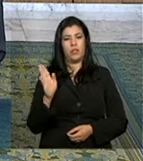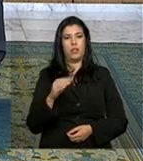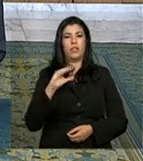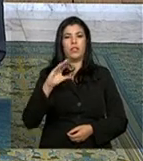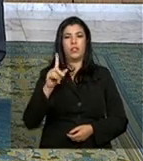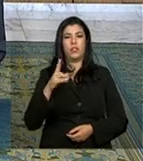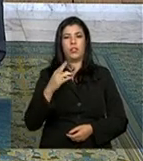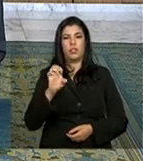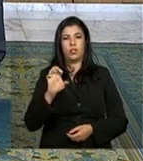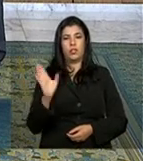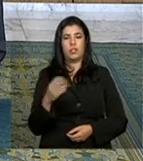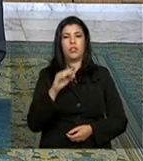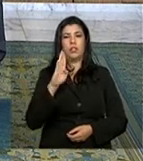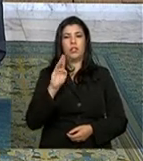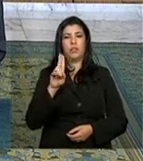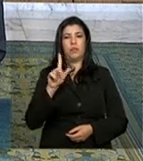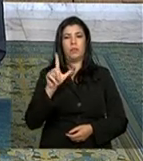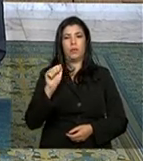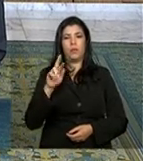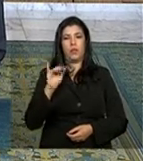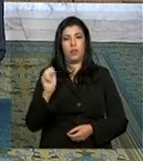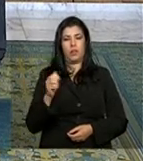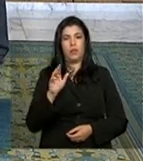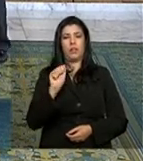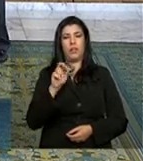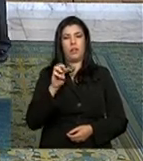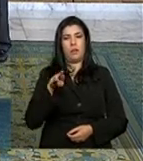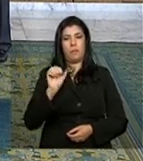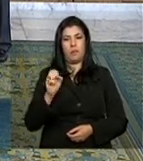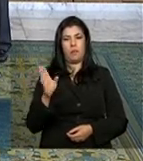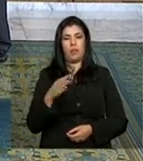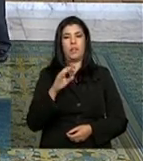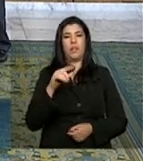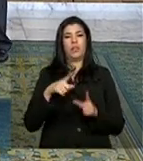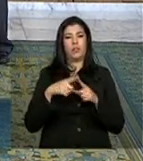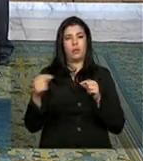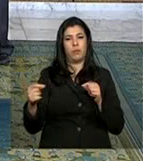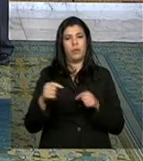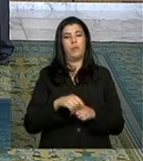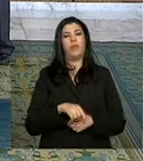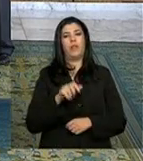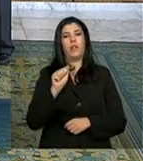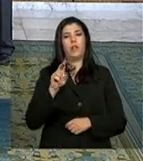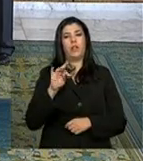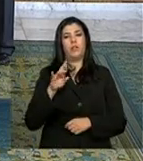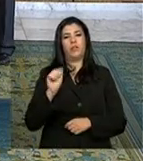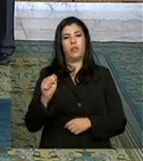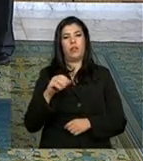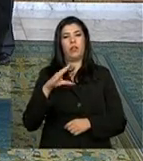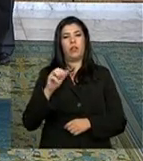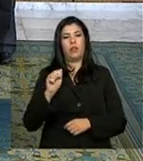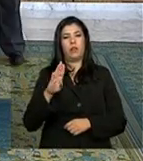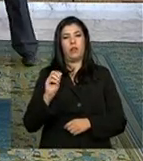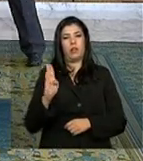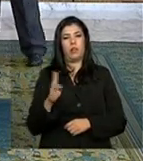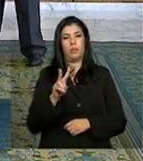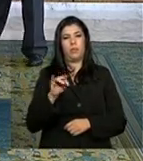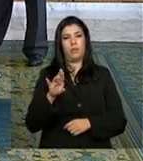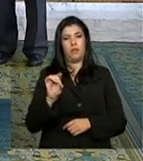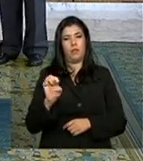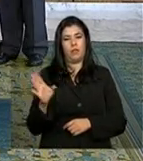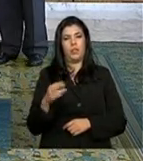Chile, Bulgária, Armênia, Etiópia, Tailândia, Japão, Austrália, Cabo Verde,